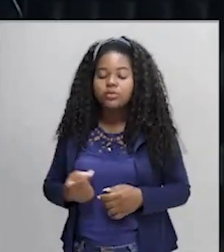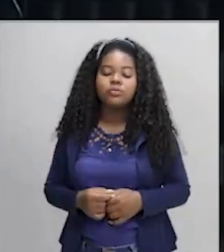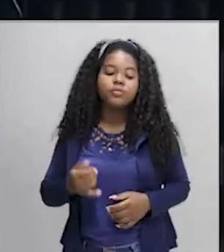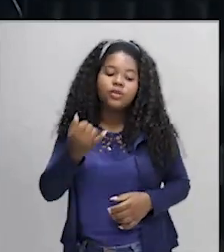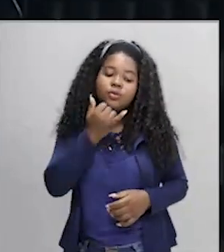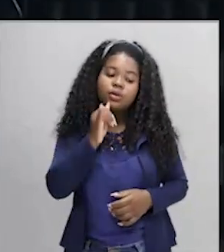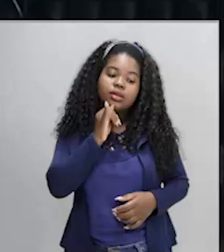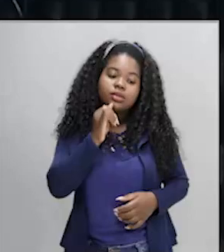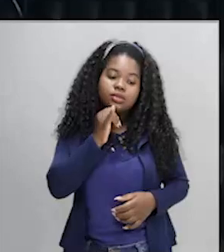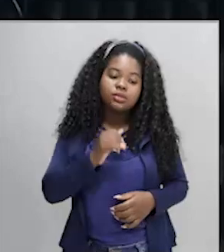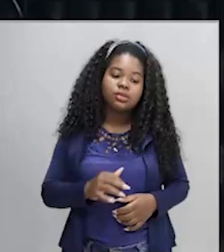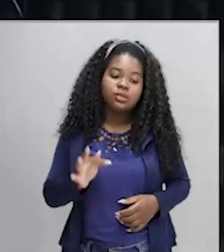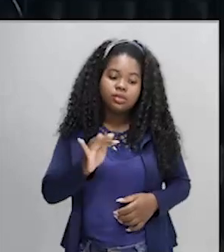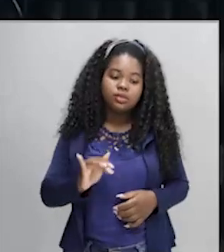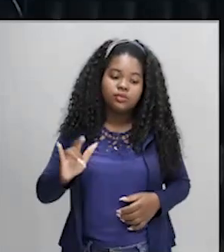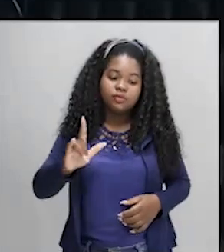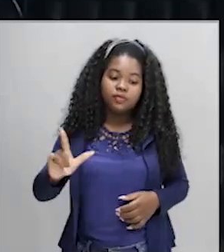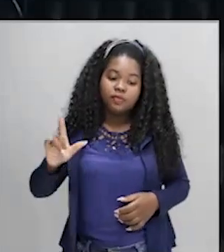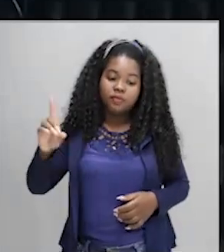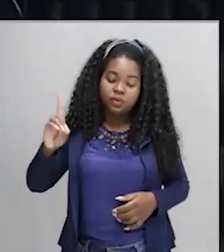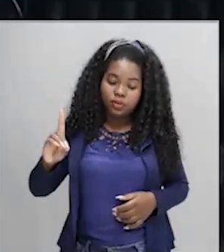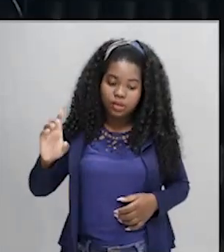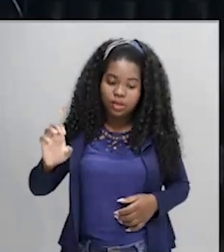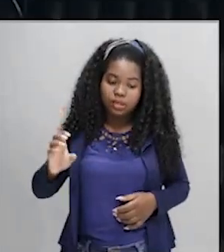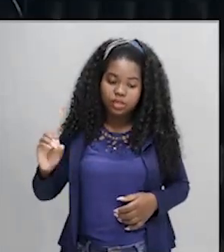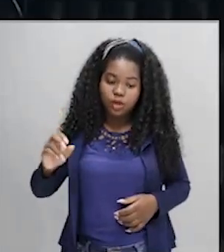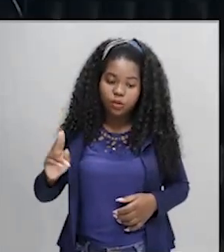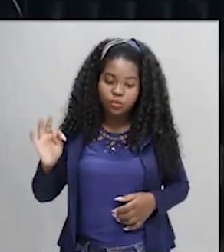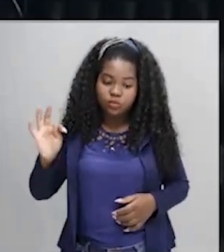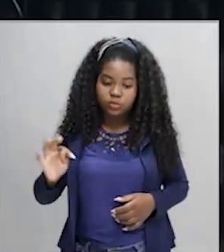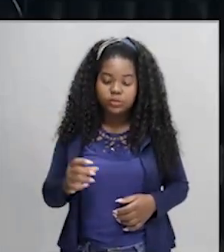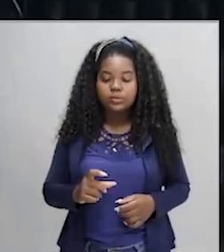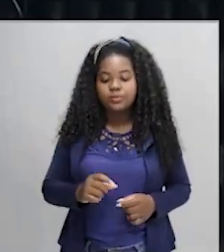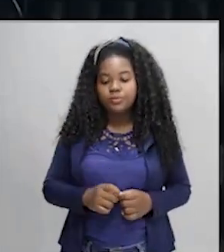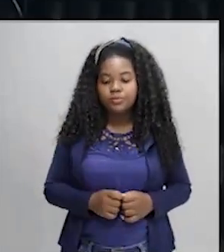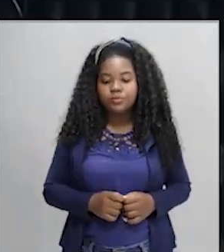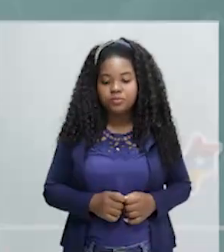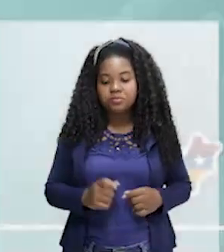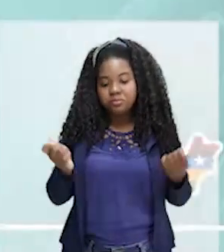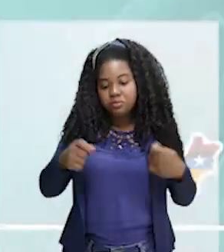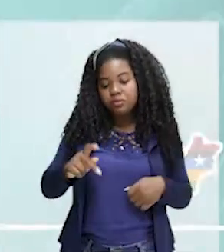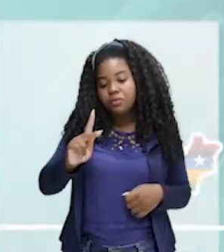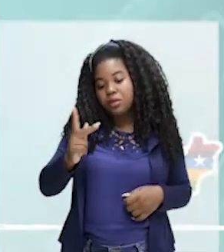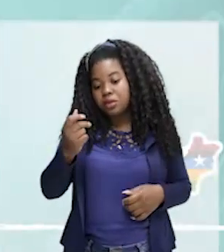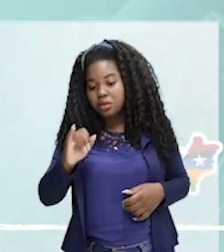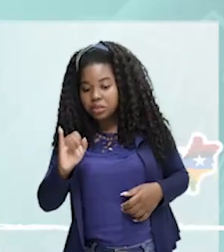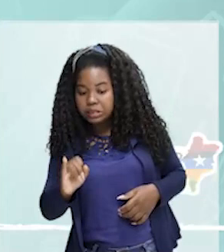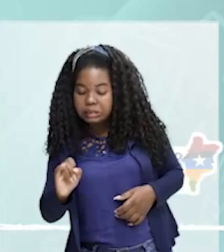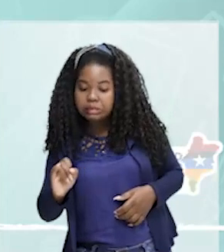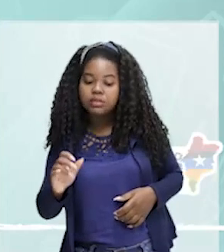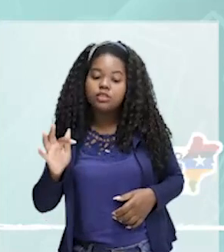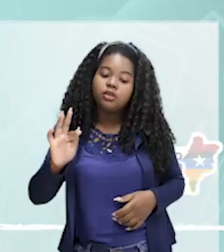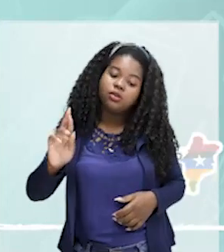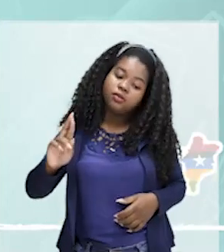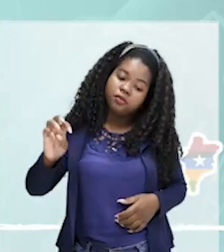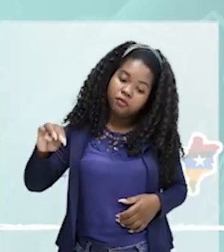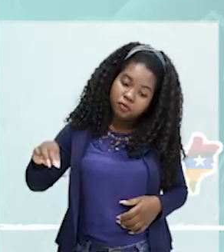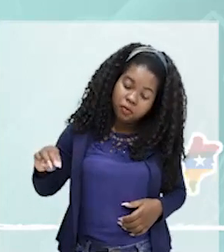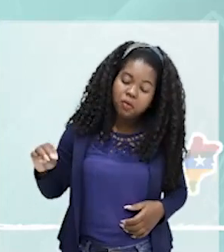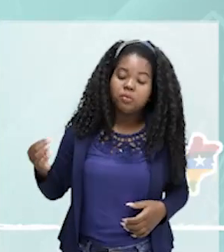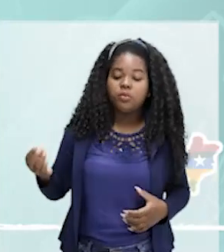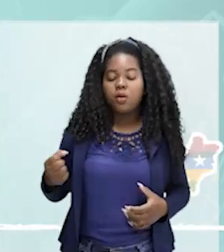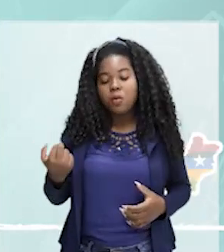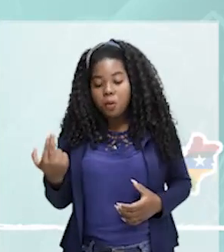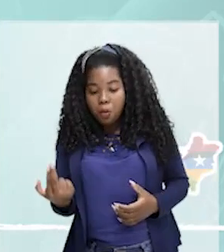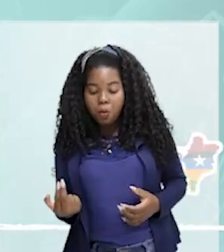Fill out significa preencher. Eu posso usar he filled out his form, ele preencheu seu formulário,